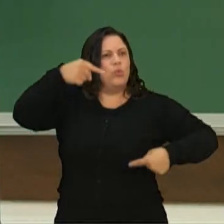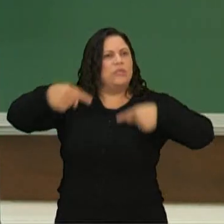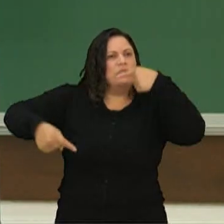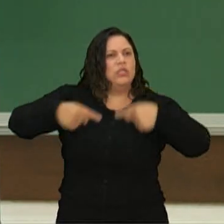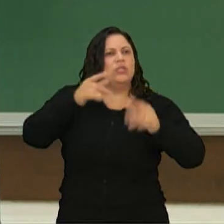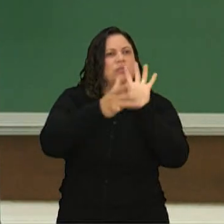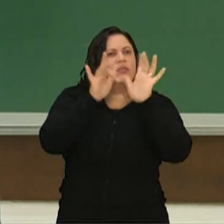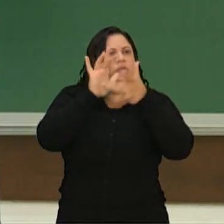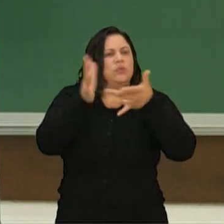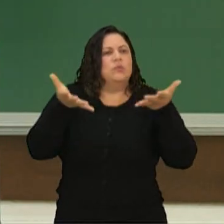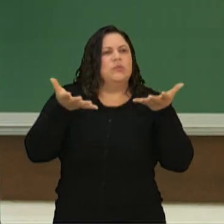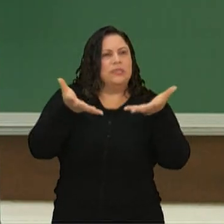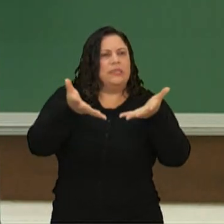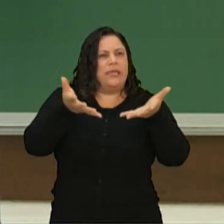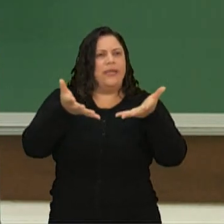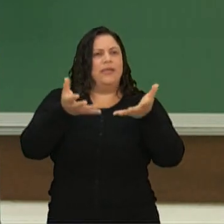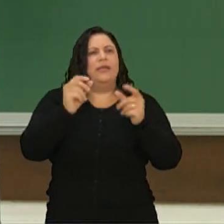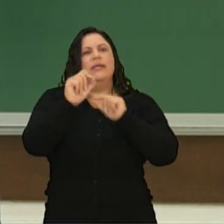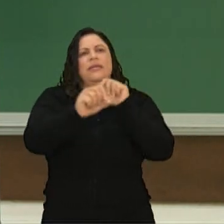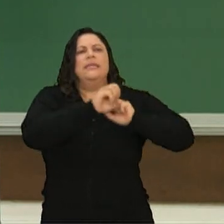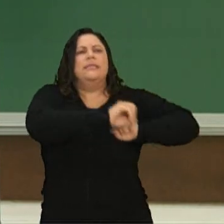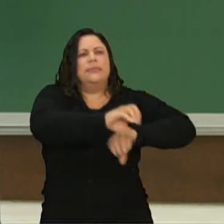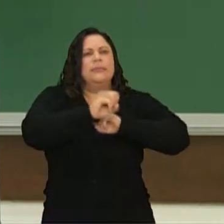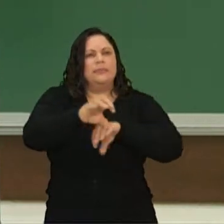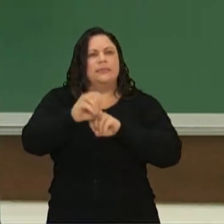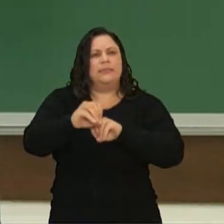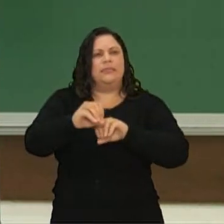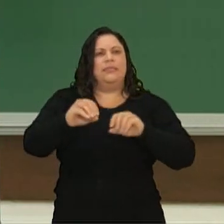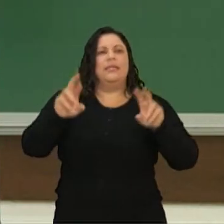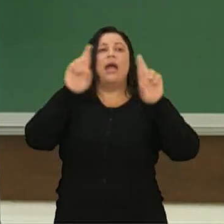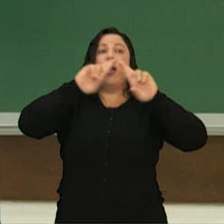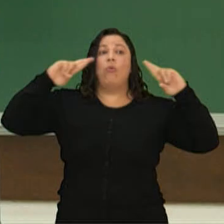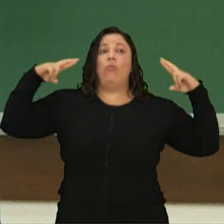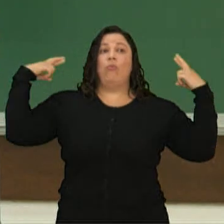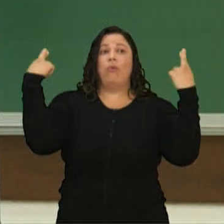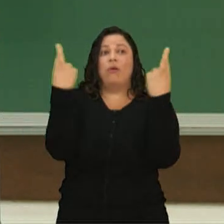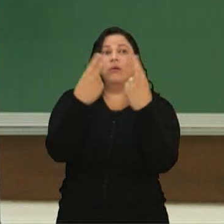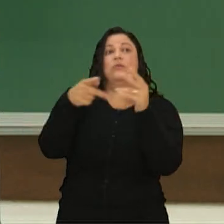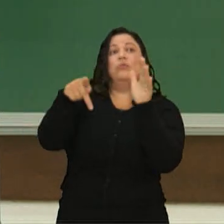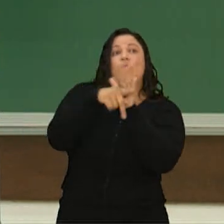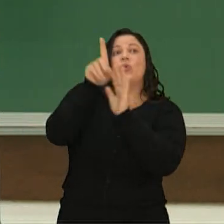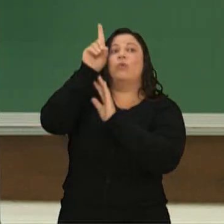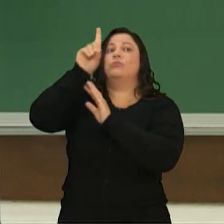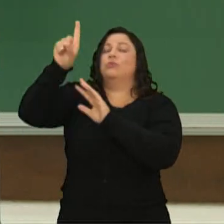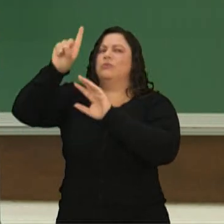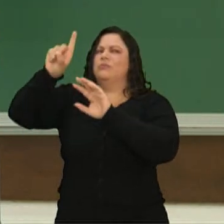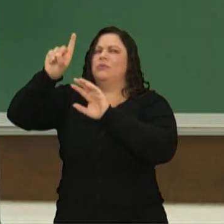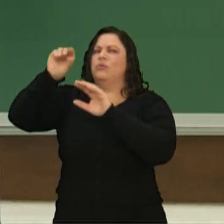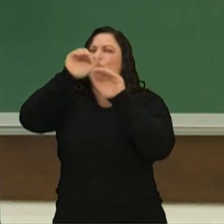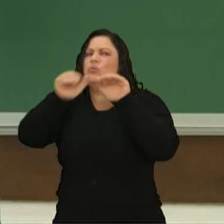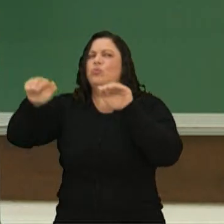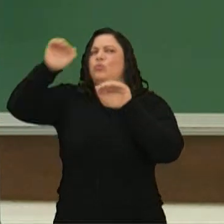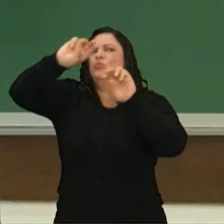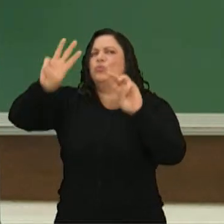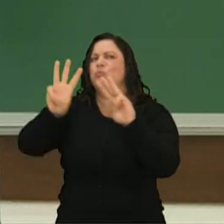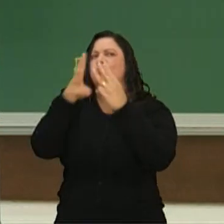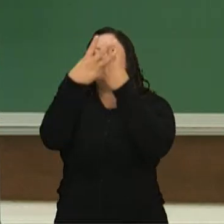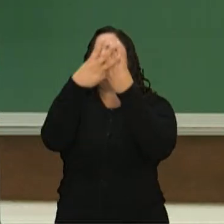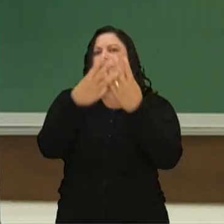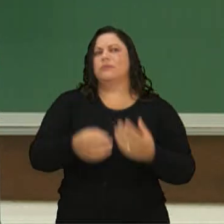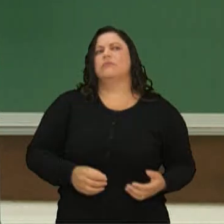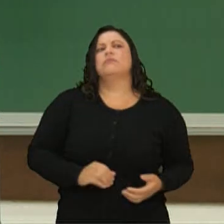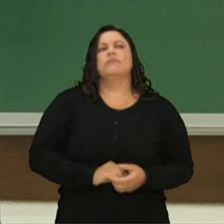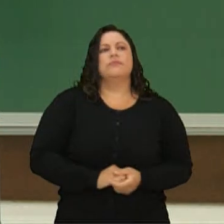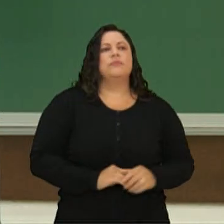divino sobre os judeus? Letra B, nas diversas parábolas, Jesus deixa claro que veio para